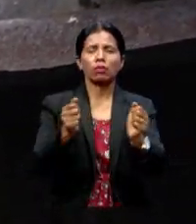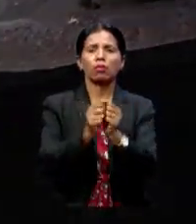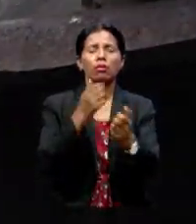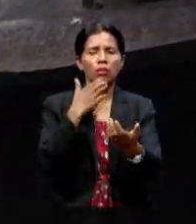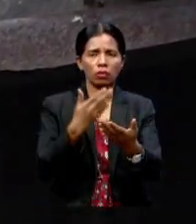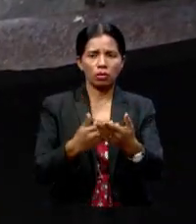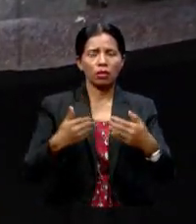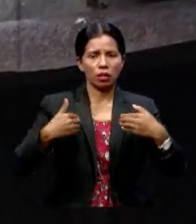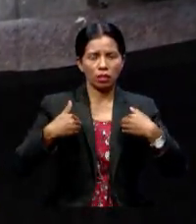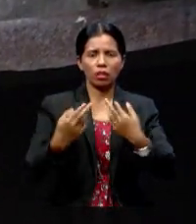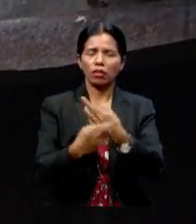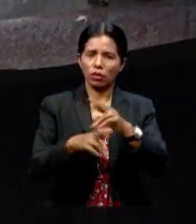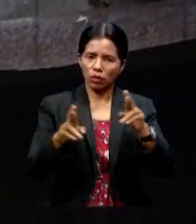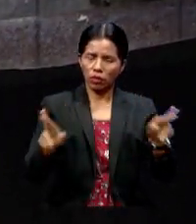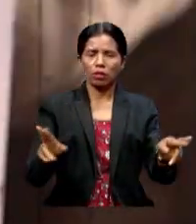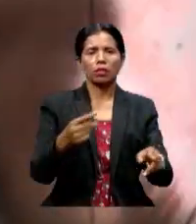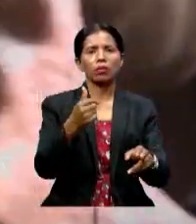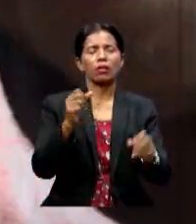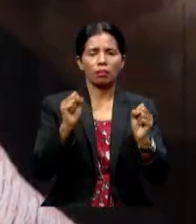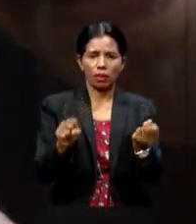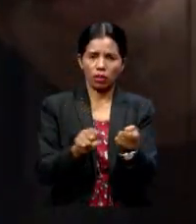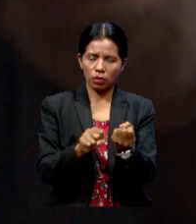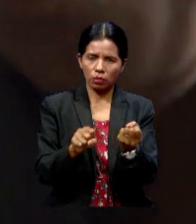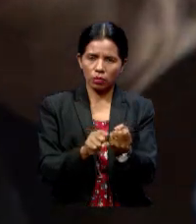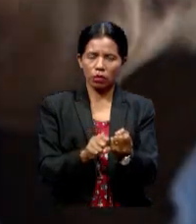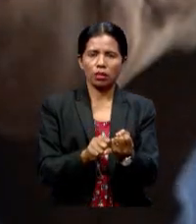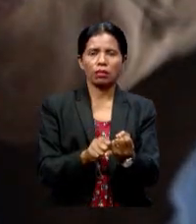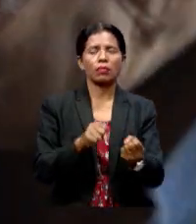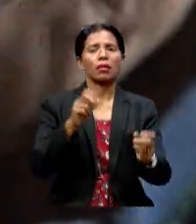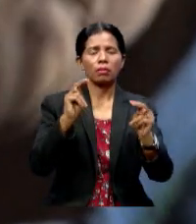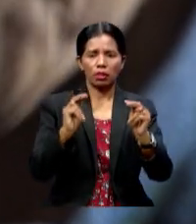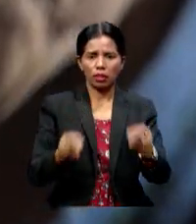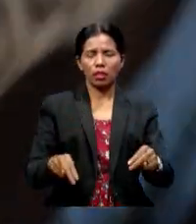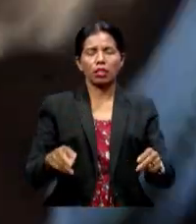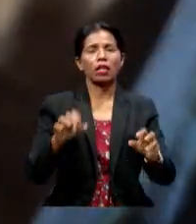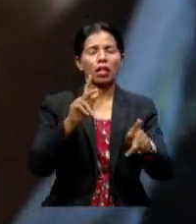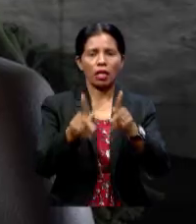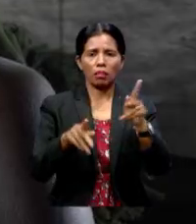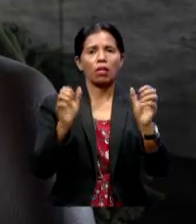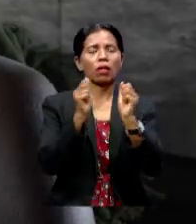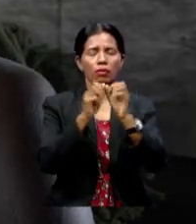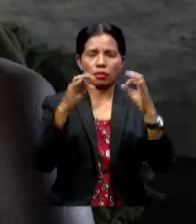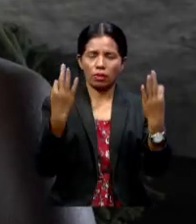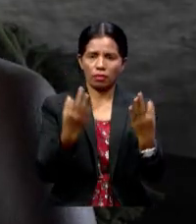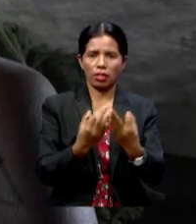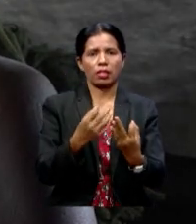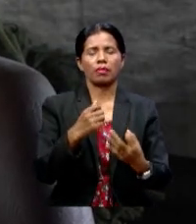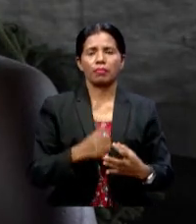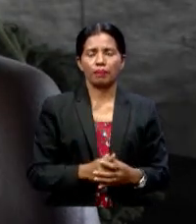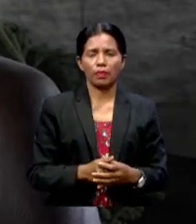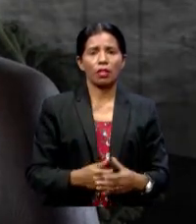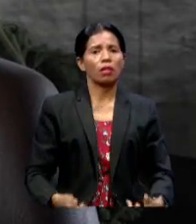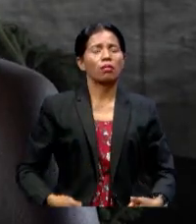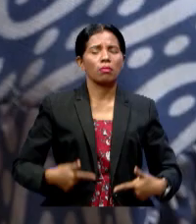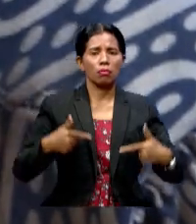que resultado na tonde, o ne bele sustenta na cidade Ema da família e da minha. Mora em sua